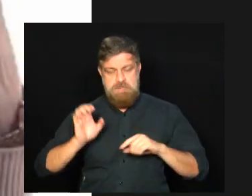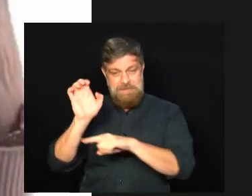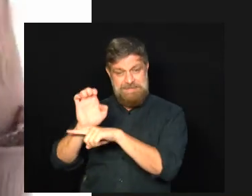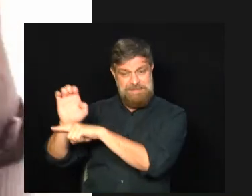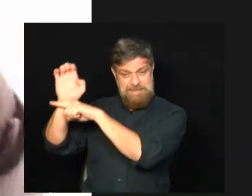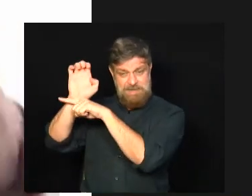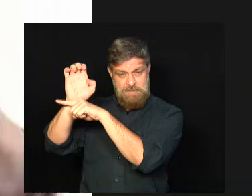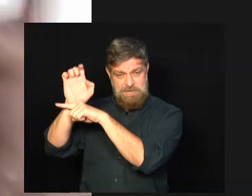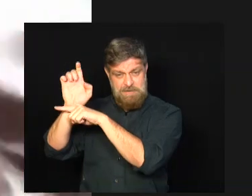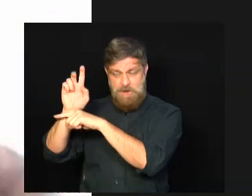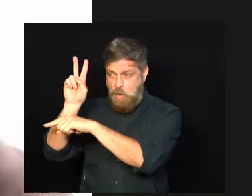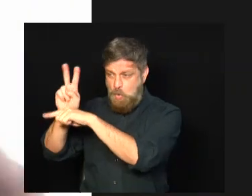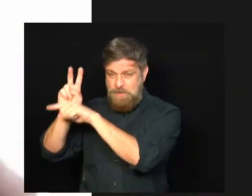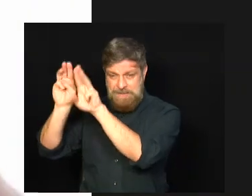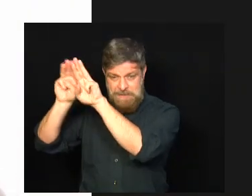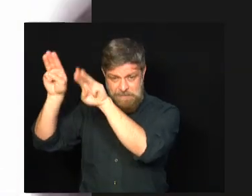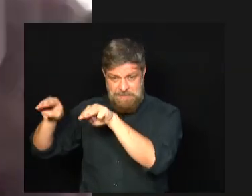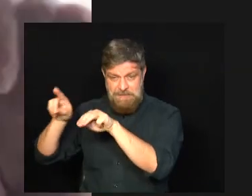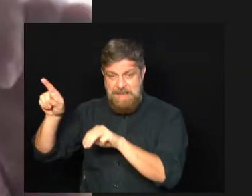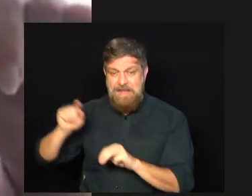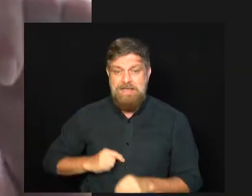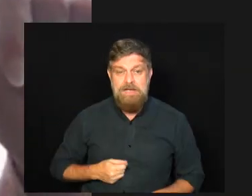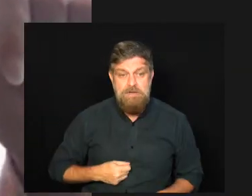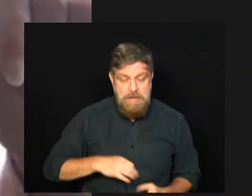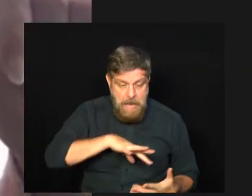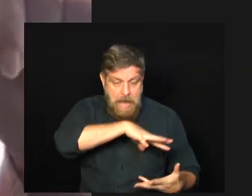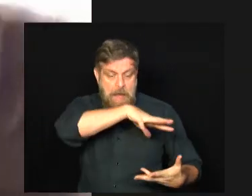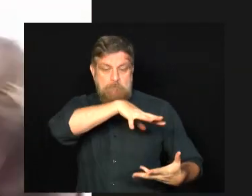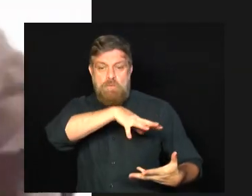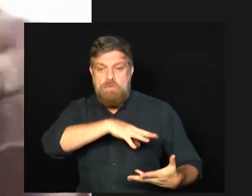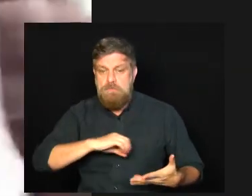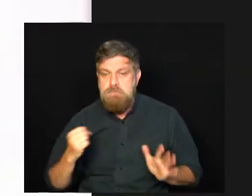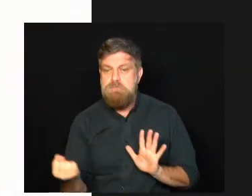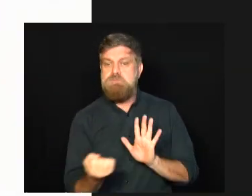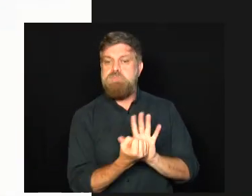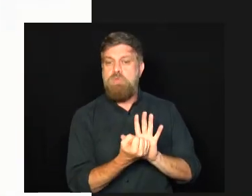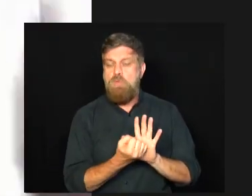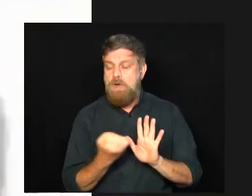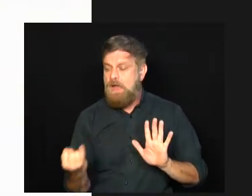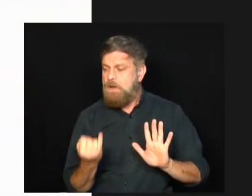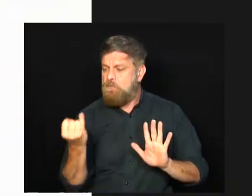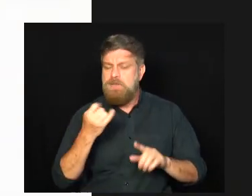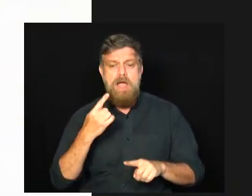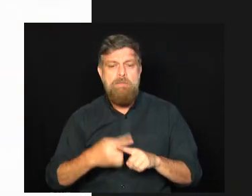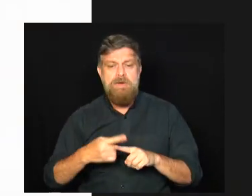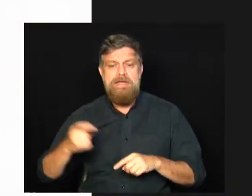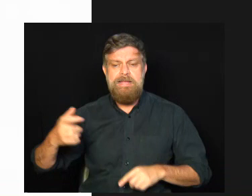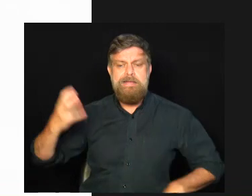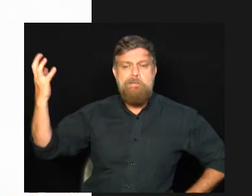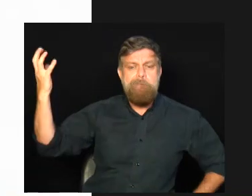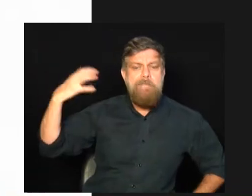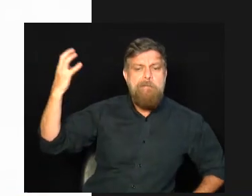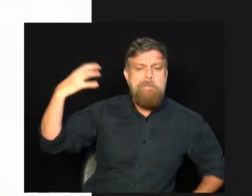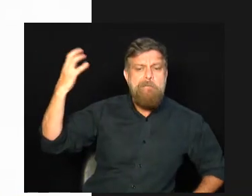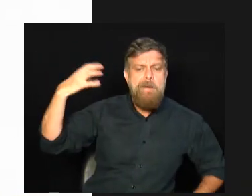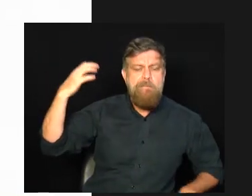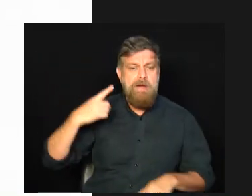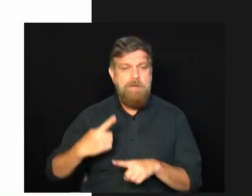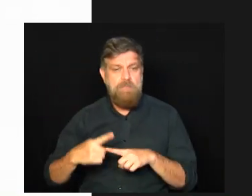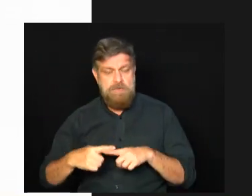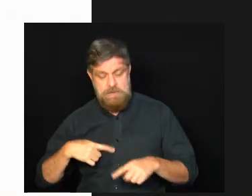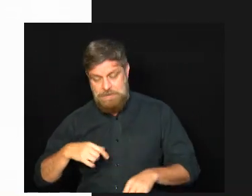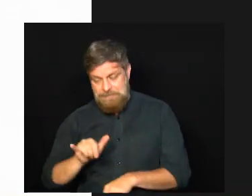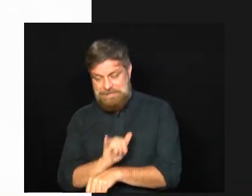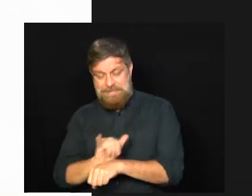cultiva, aquilo é um patrimônio mundial importante. Por que ela está dizendo isto? Porque é uma